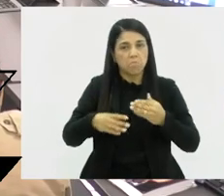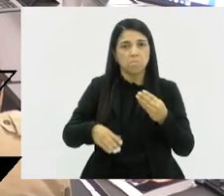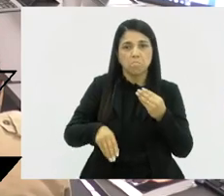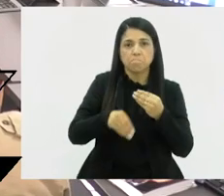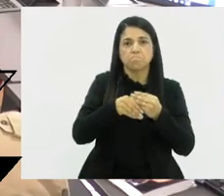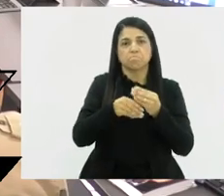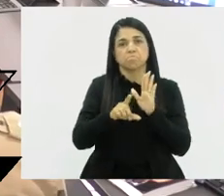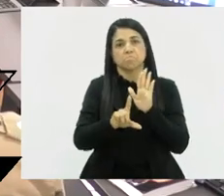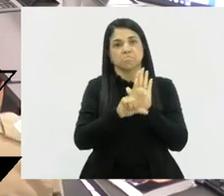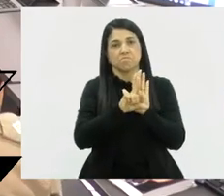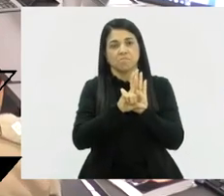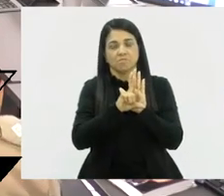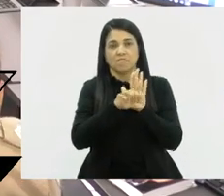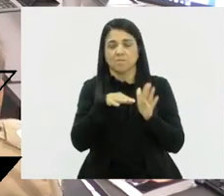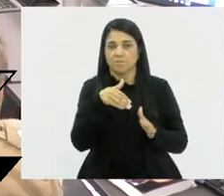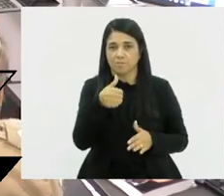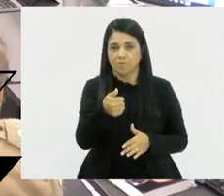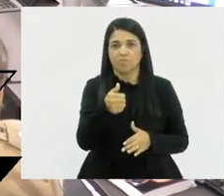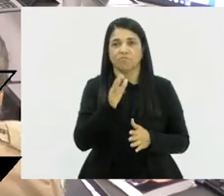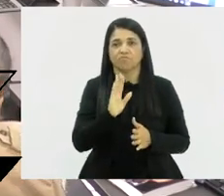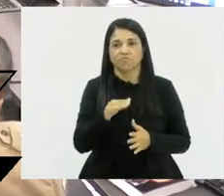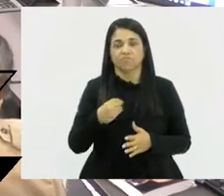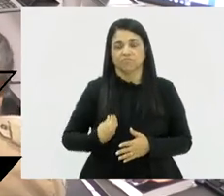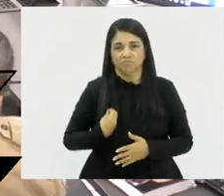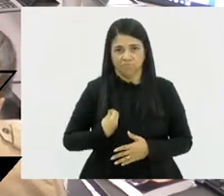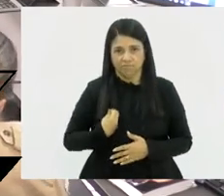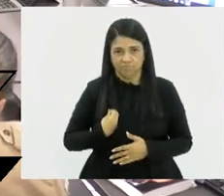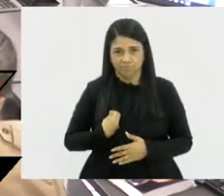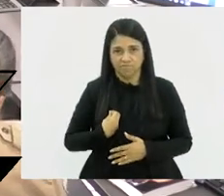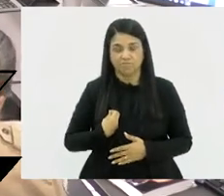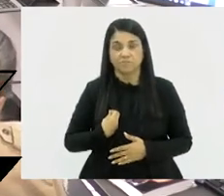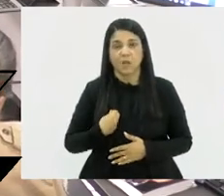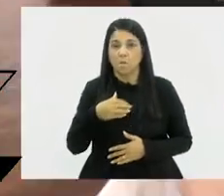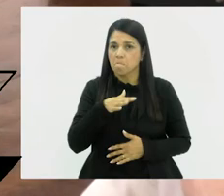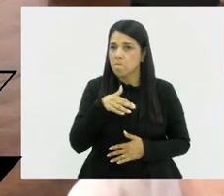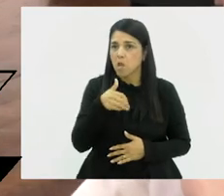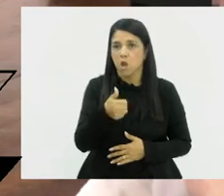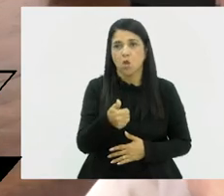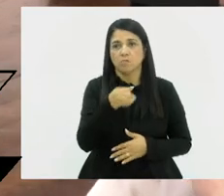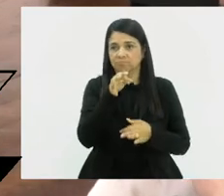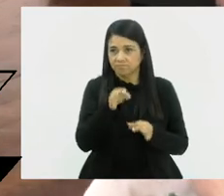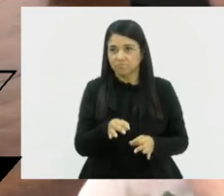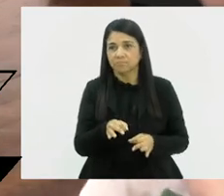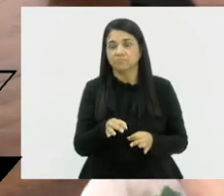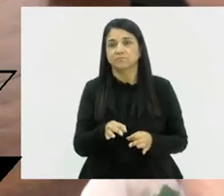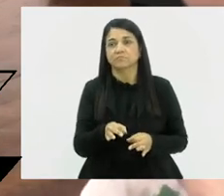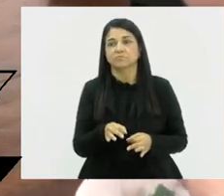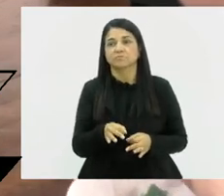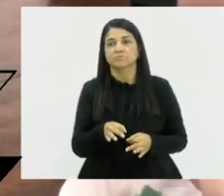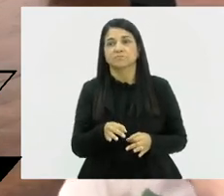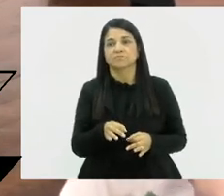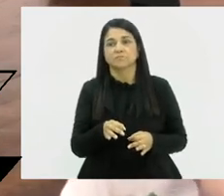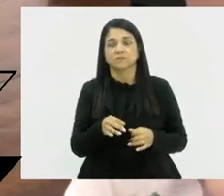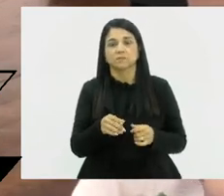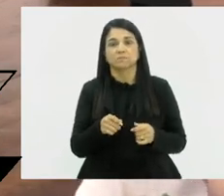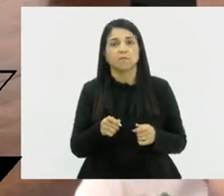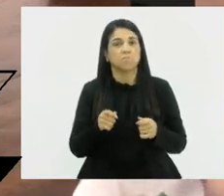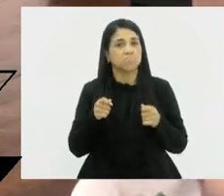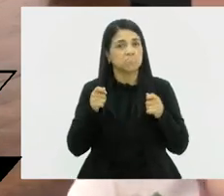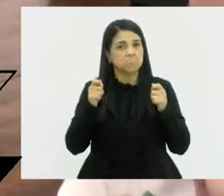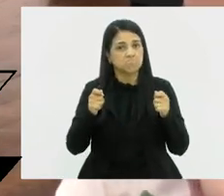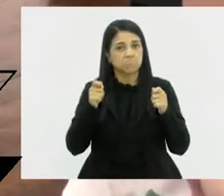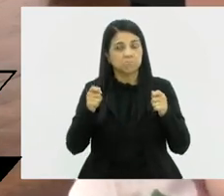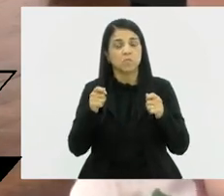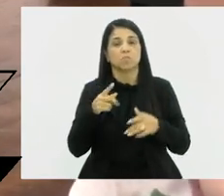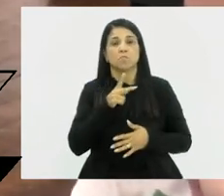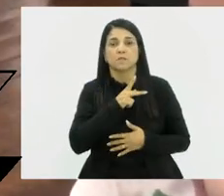legislação, né, já existente, aquilo que for posto de melhor, né, com toda certeza. É uma manifestação do nosso presidente,